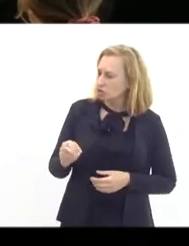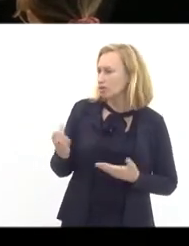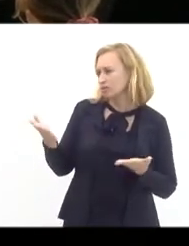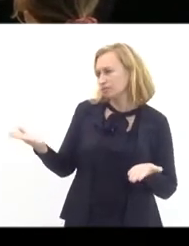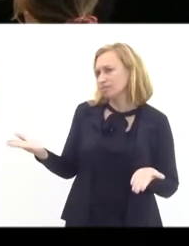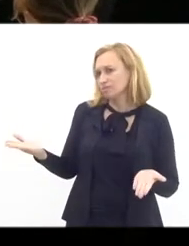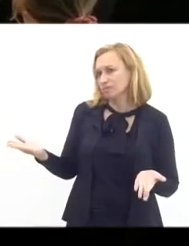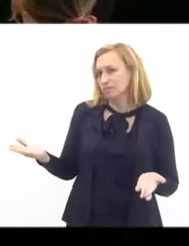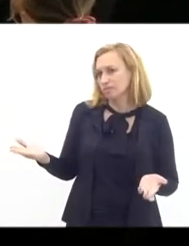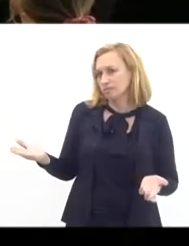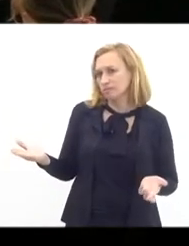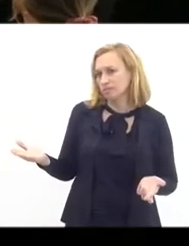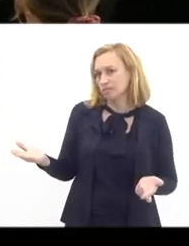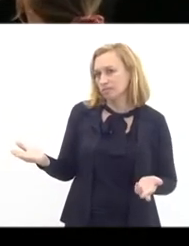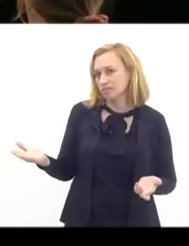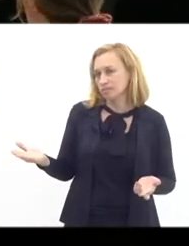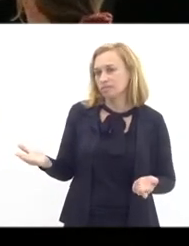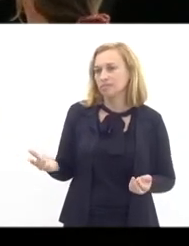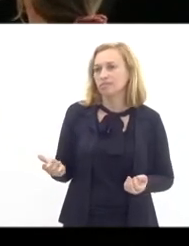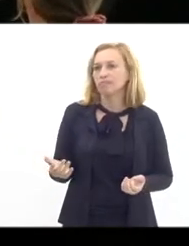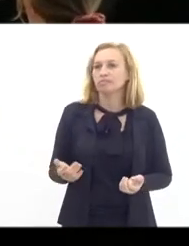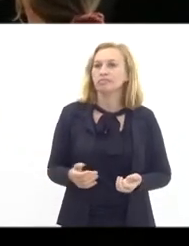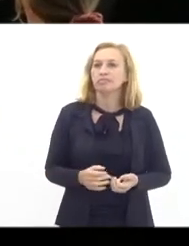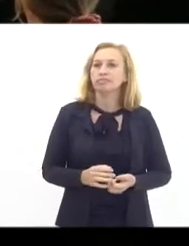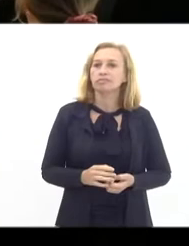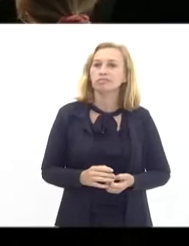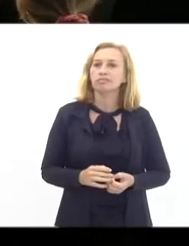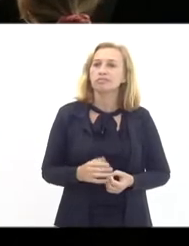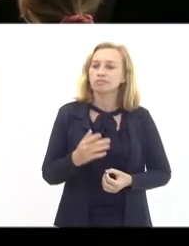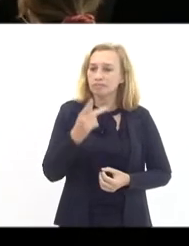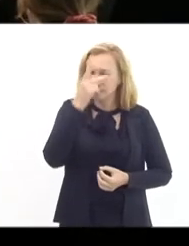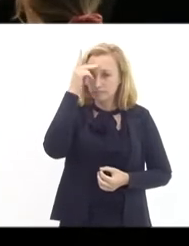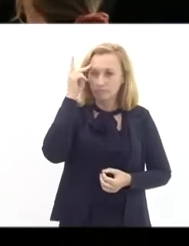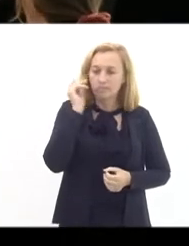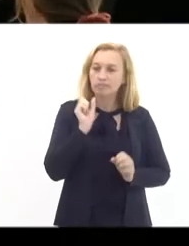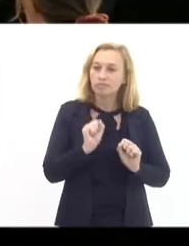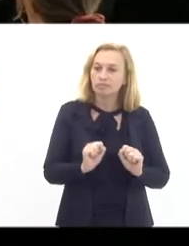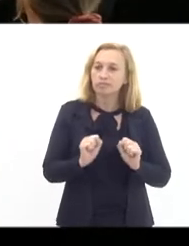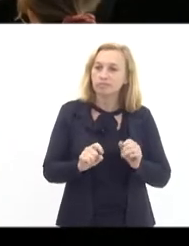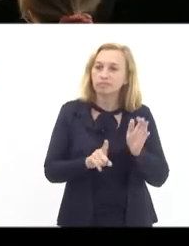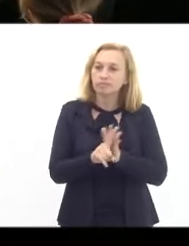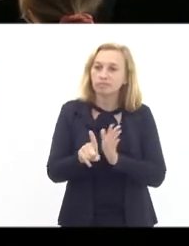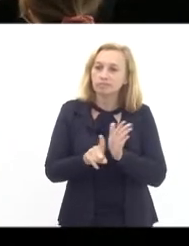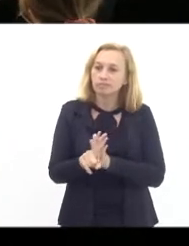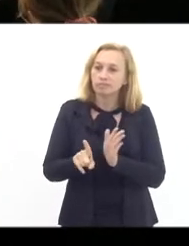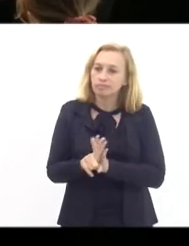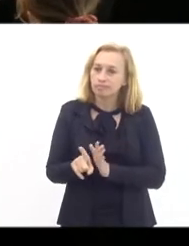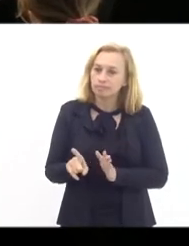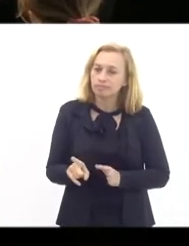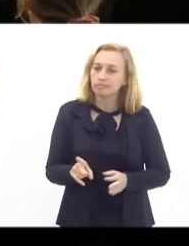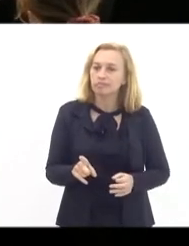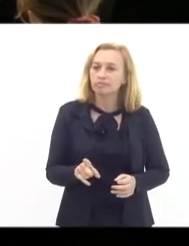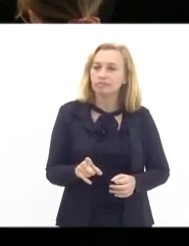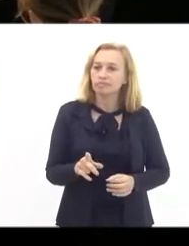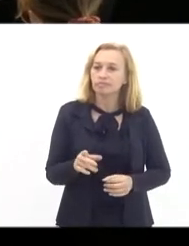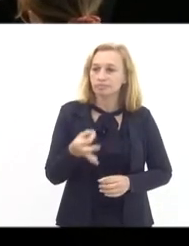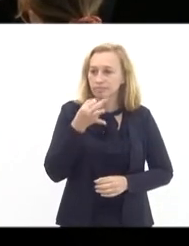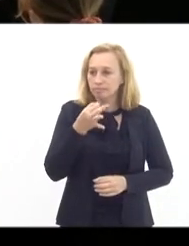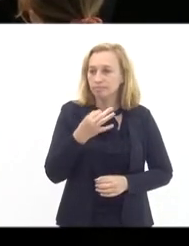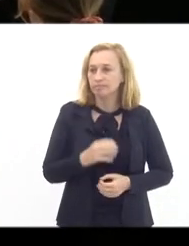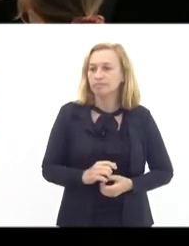favor, a gente vai abrir para que as pessoas possam fazer perguntas, que possam dar o seu